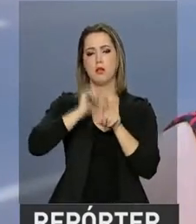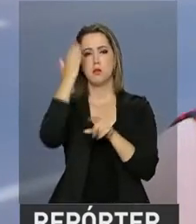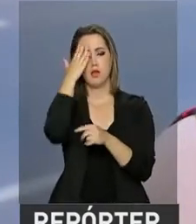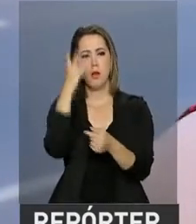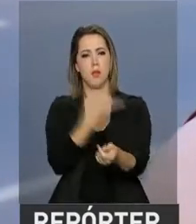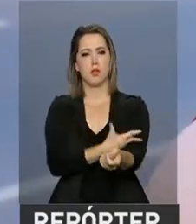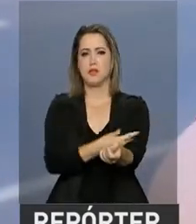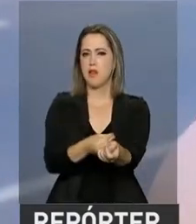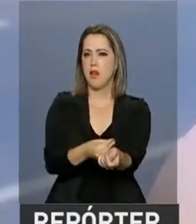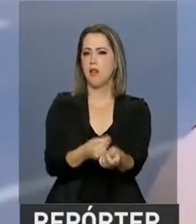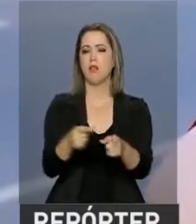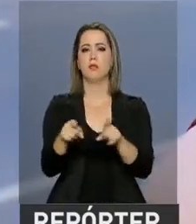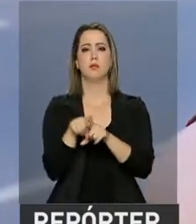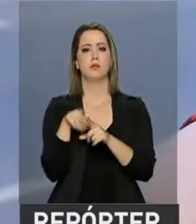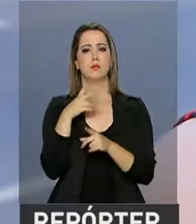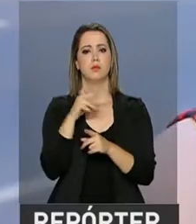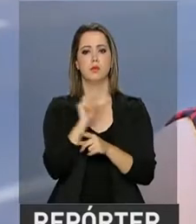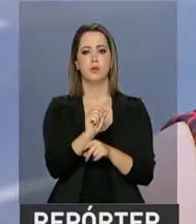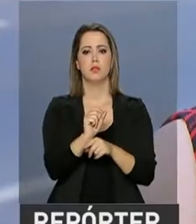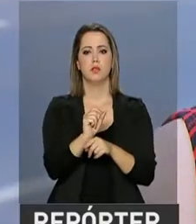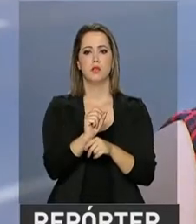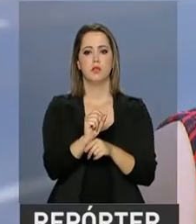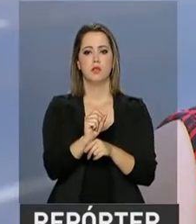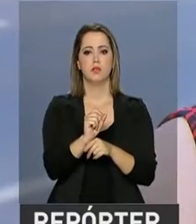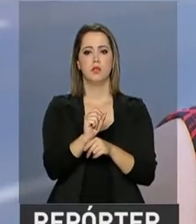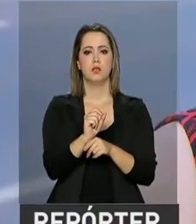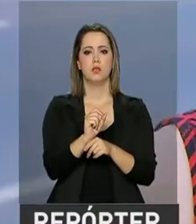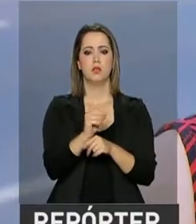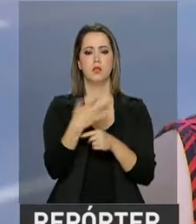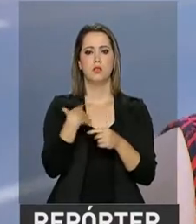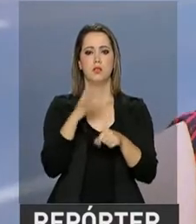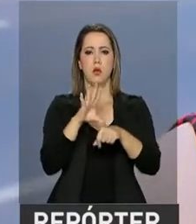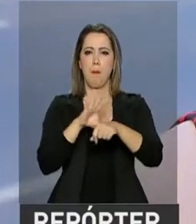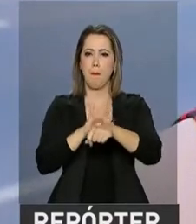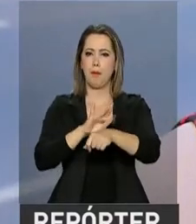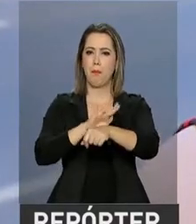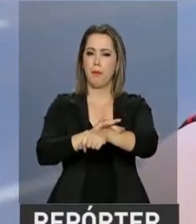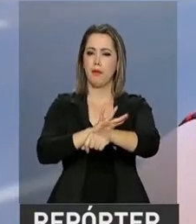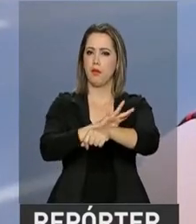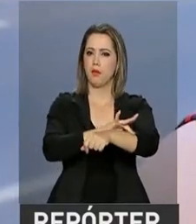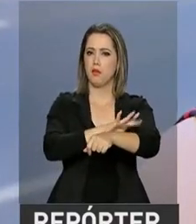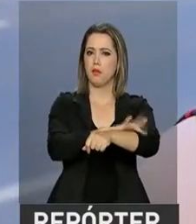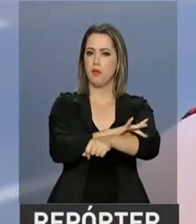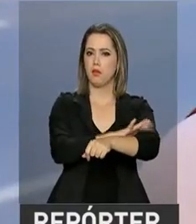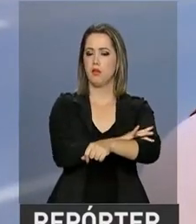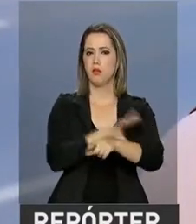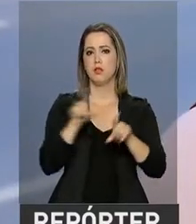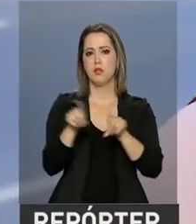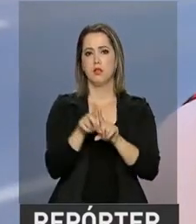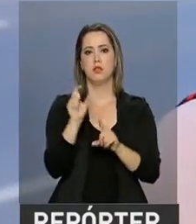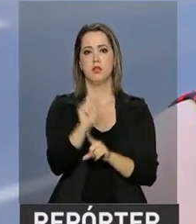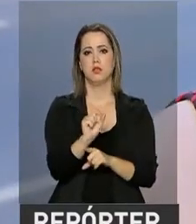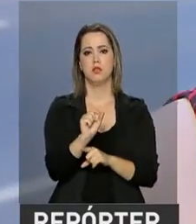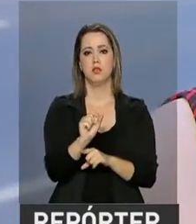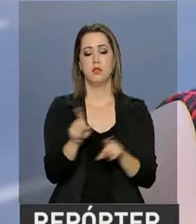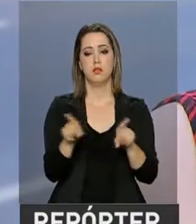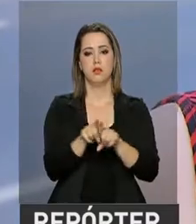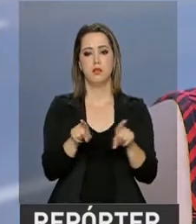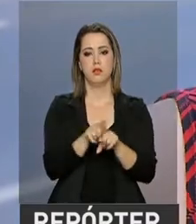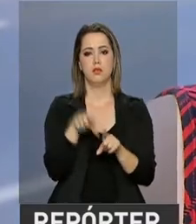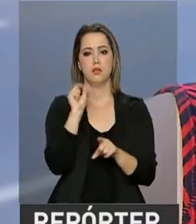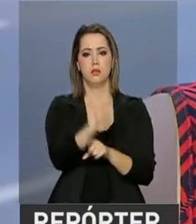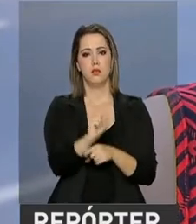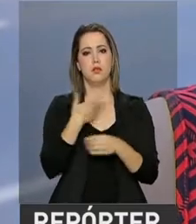sangue, exames de toque, né, de sensações. E também tem